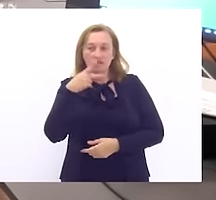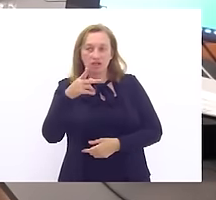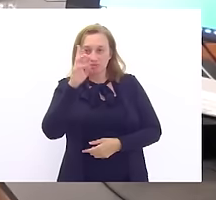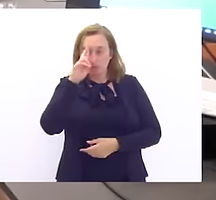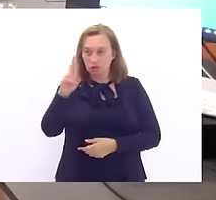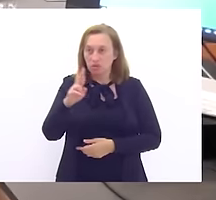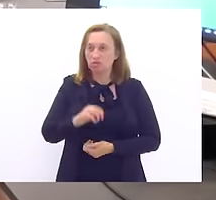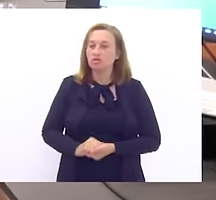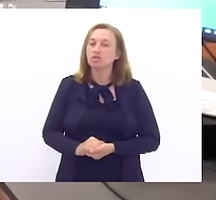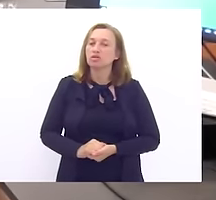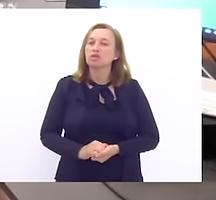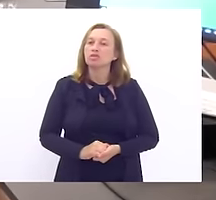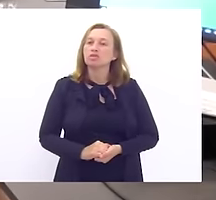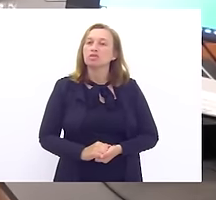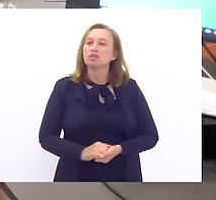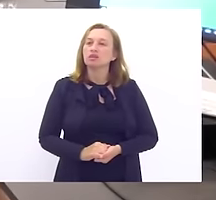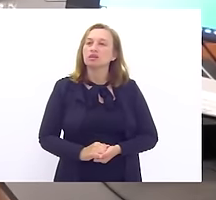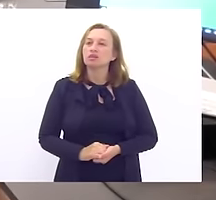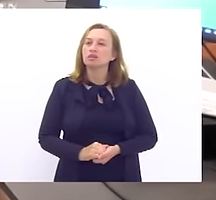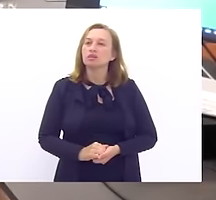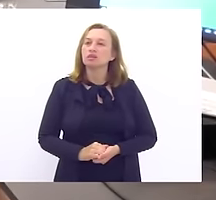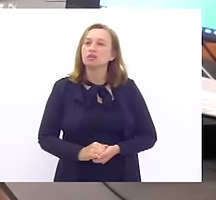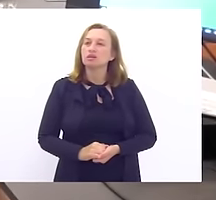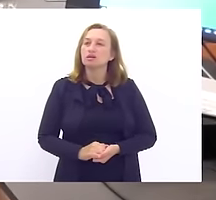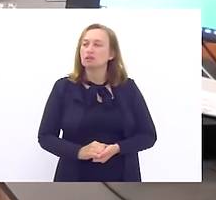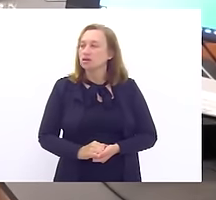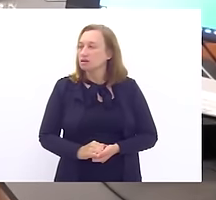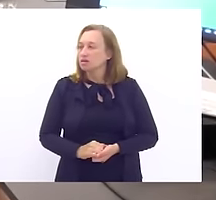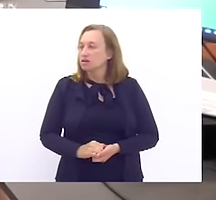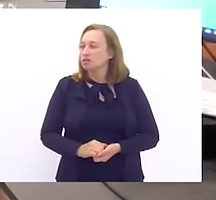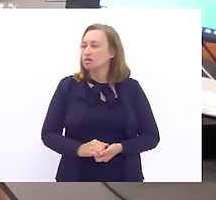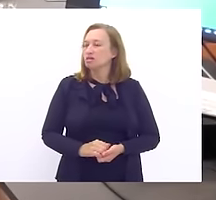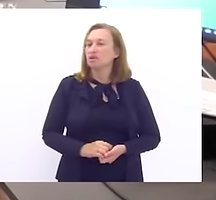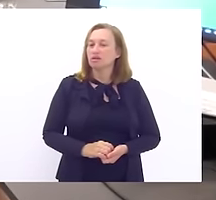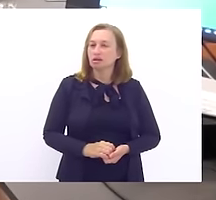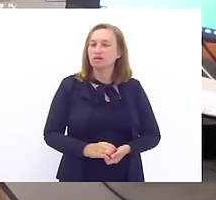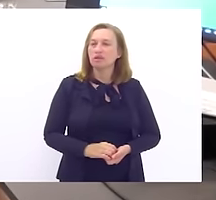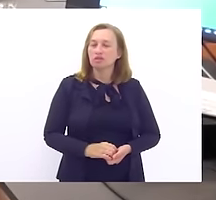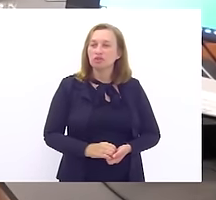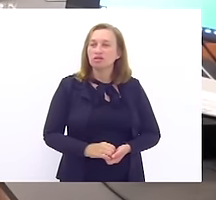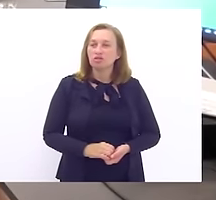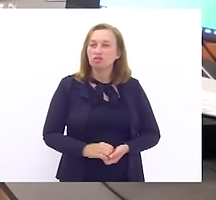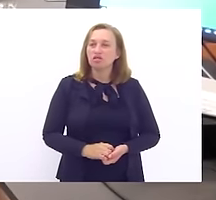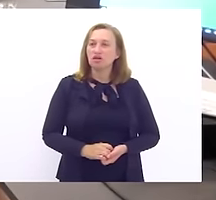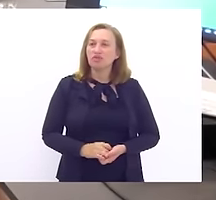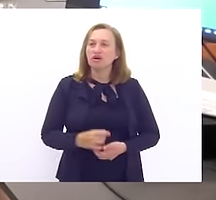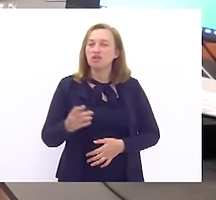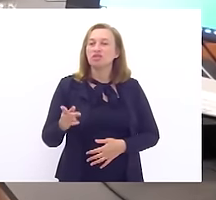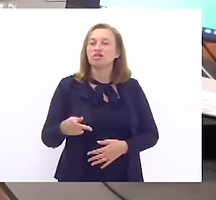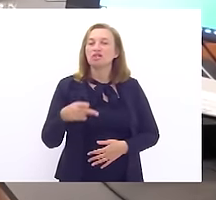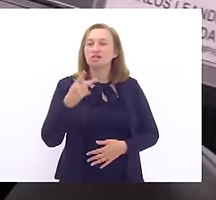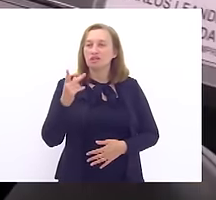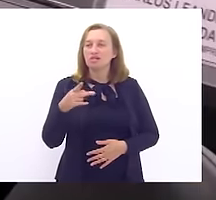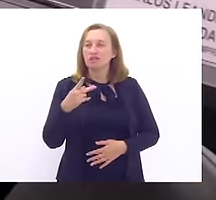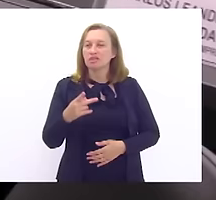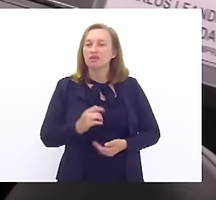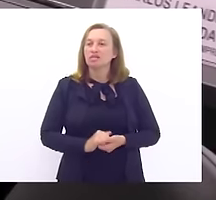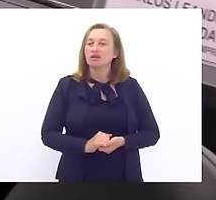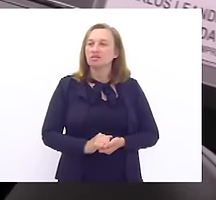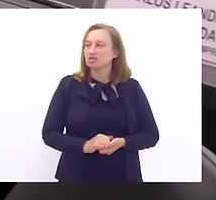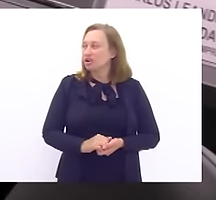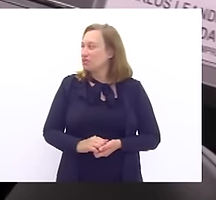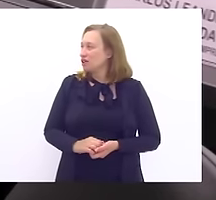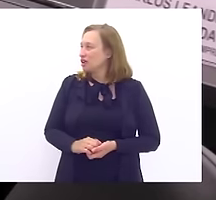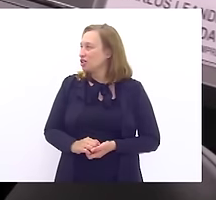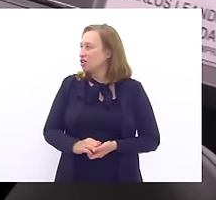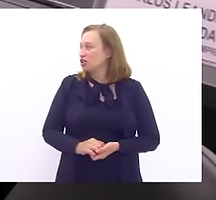falando muito escutei bastante sobre local de pátio se vai você não vai normalmente